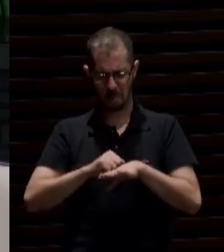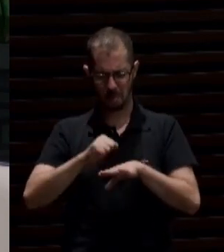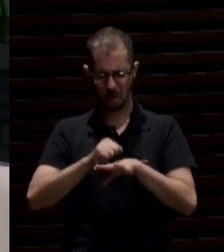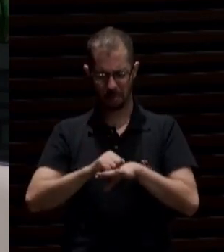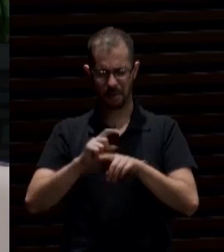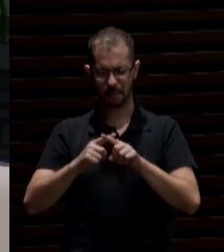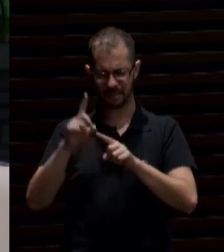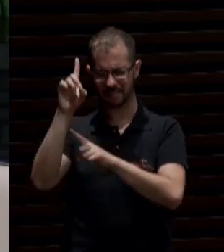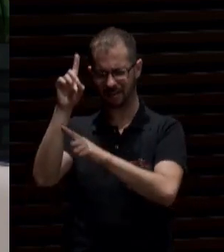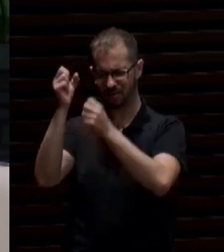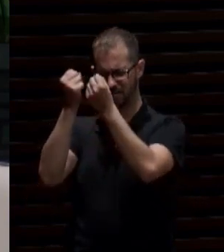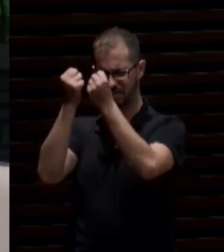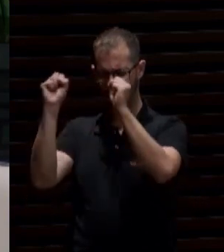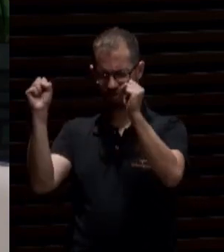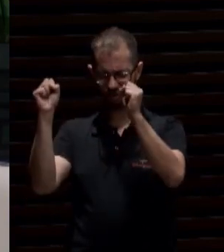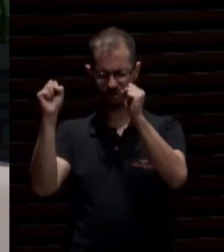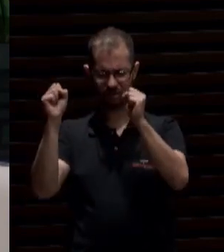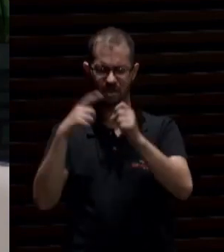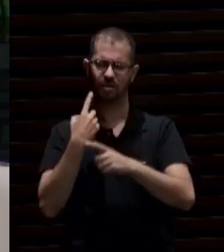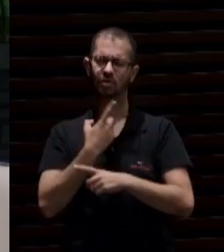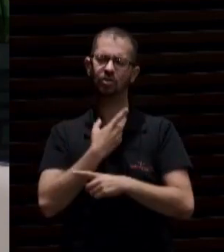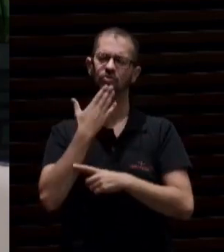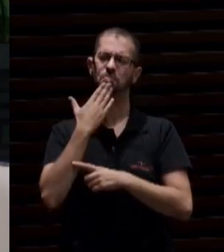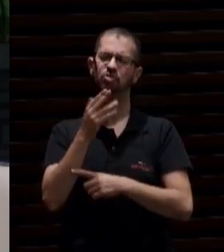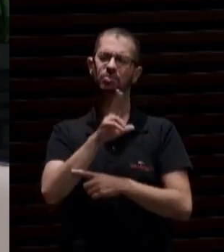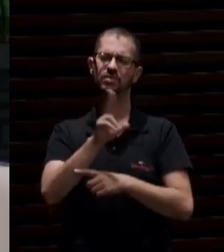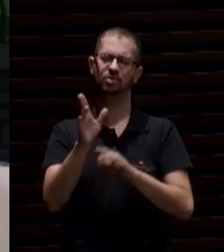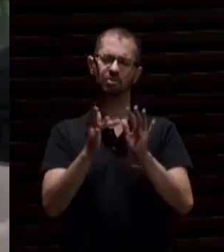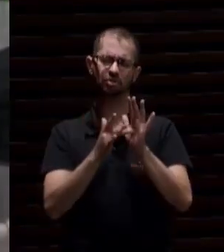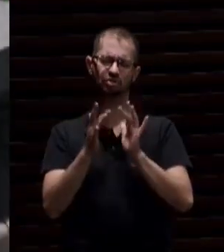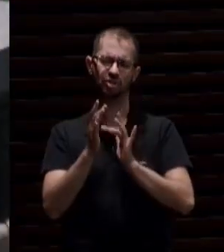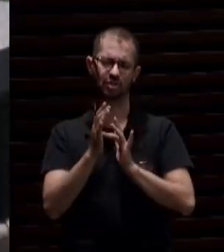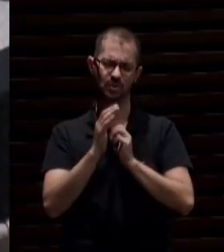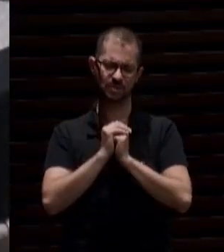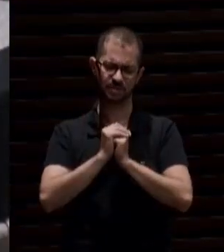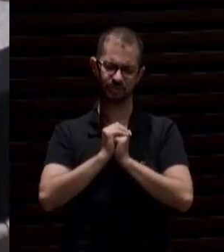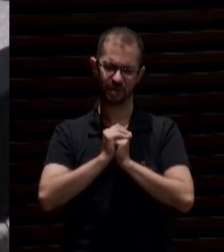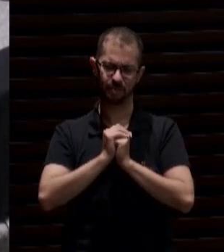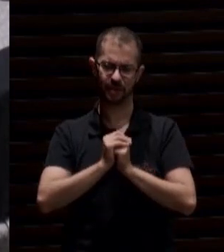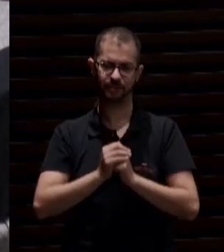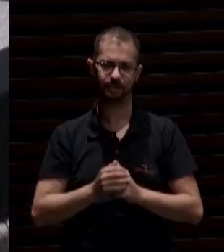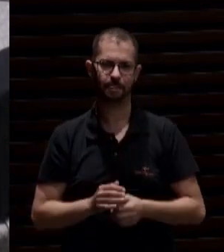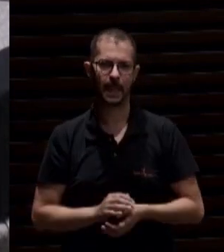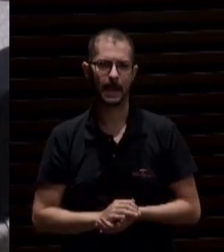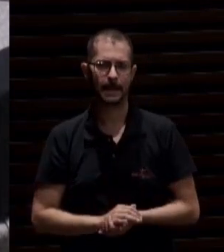grande o Senhor é. E, Pai, é o que nós pedimos, em nome de Jesus. Amém.